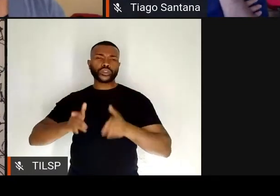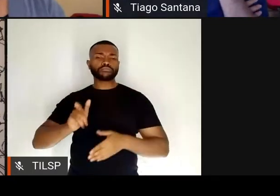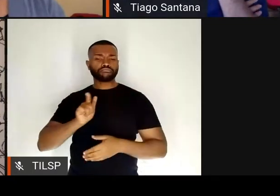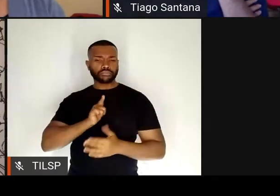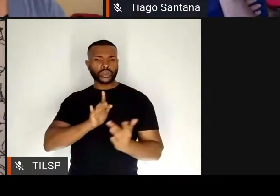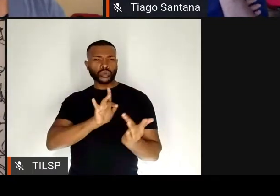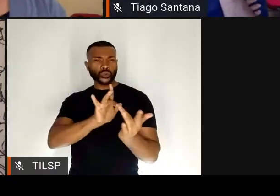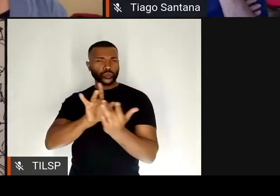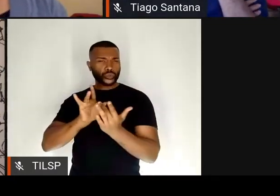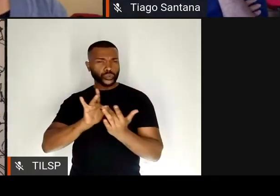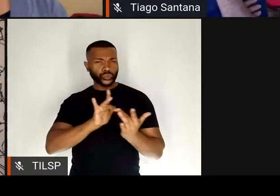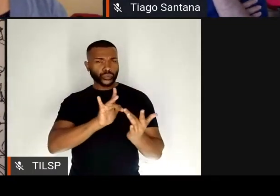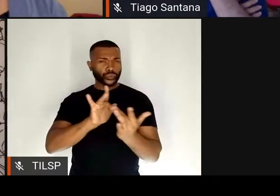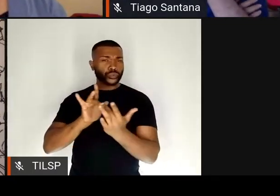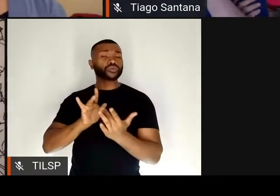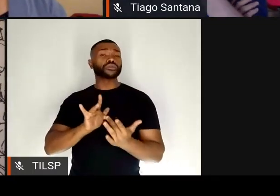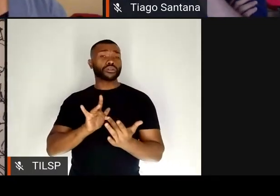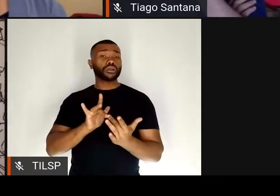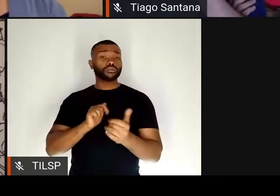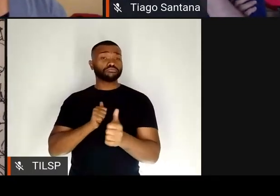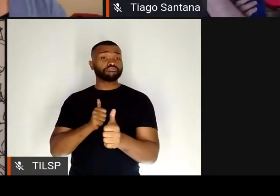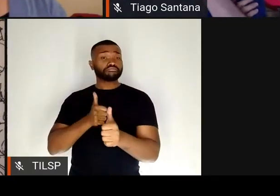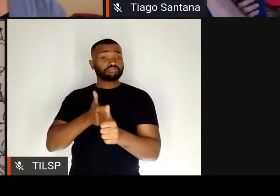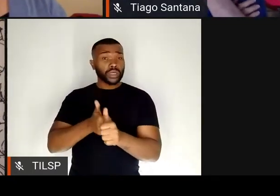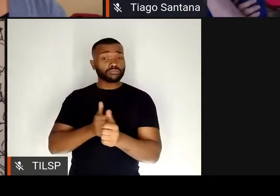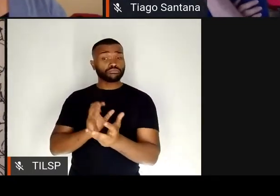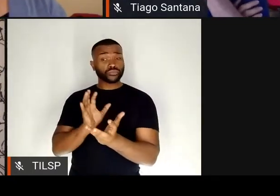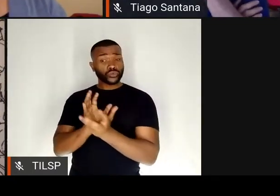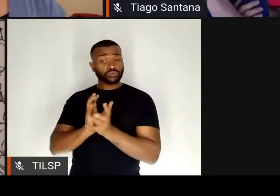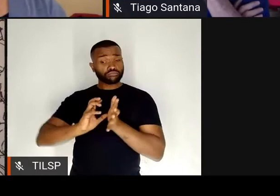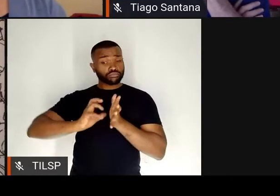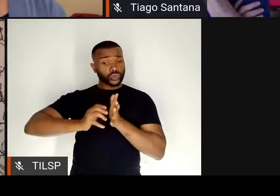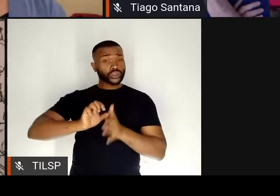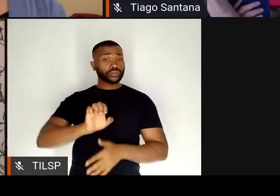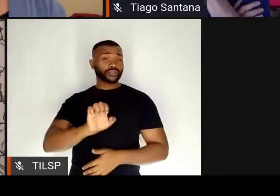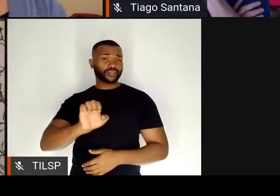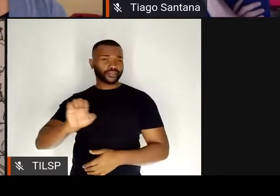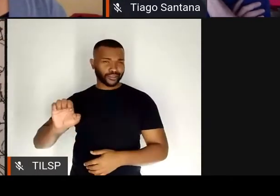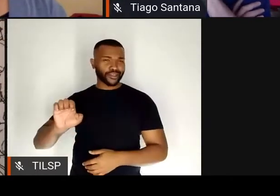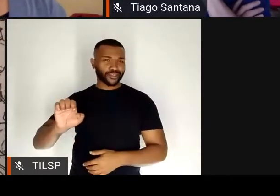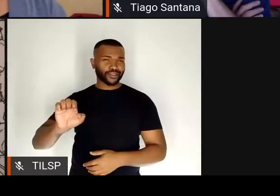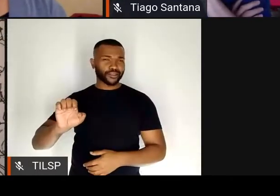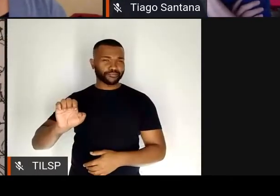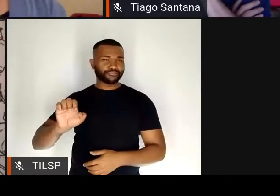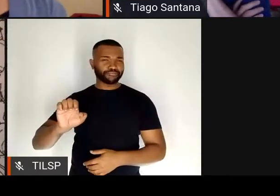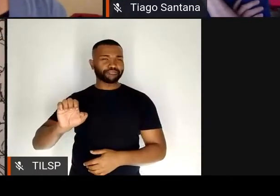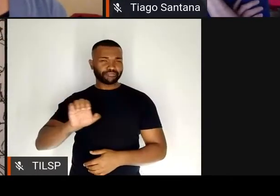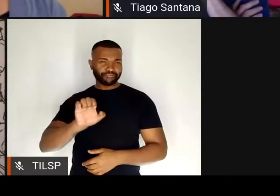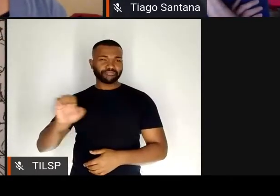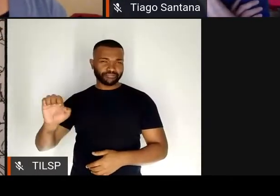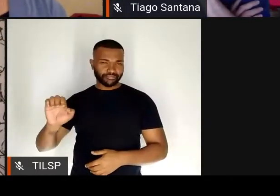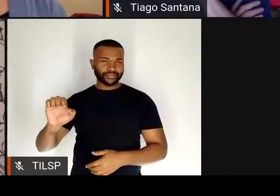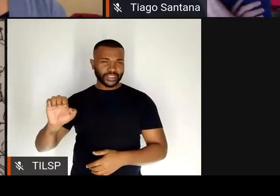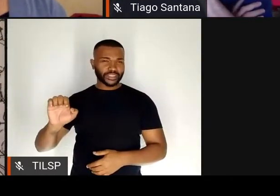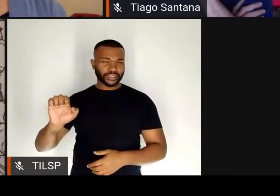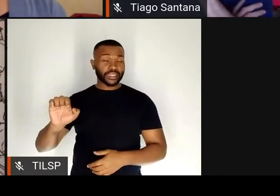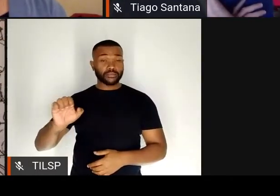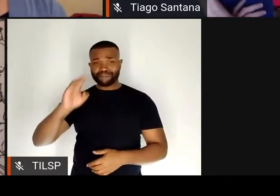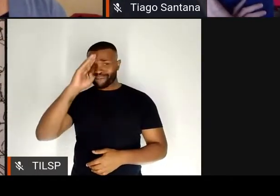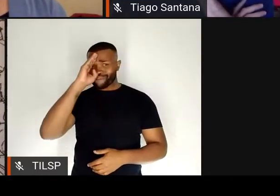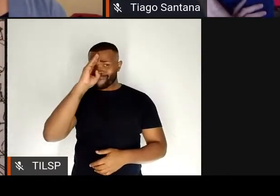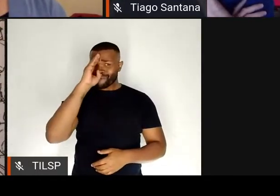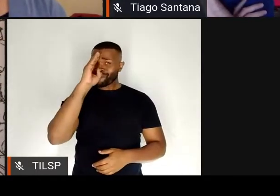que estavam próximos às esquerdas, né, que tinha uma posição política de esquerda, né, principalmente durante